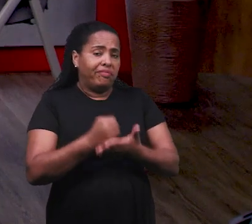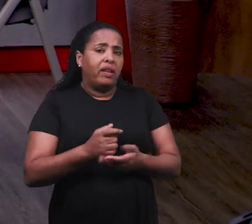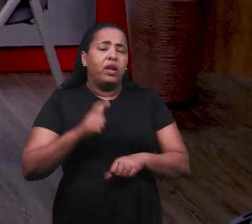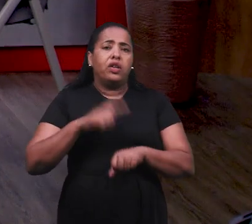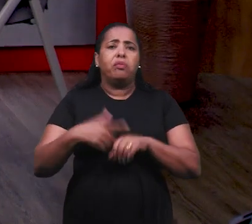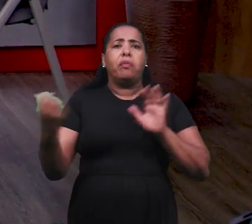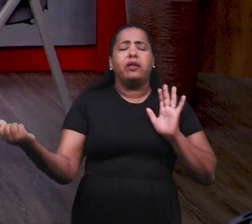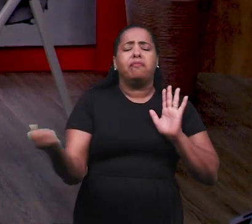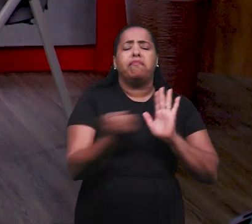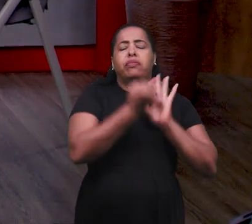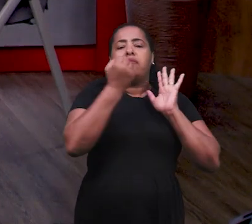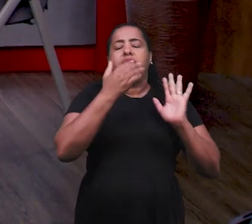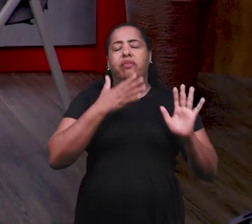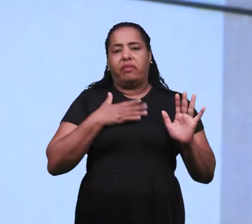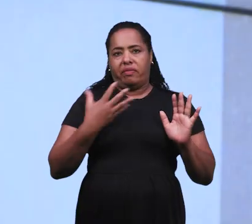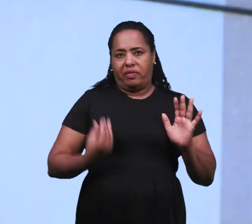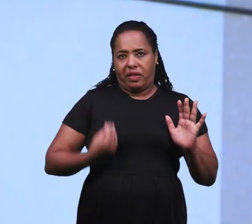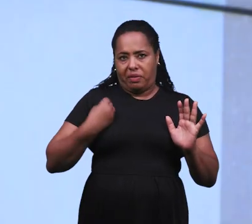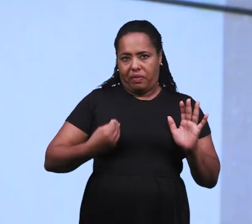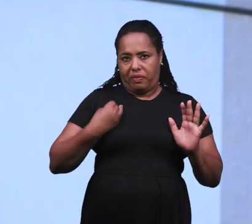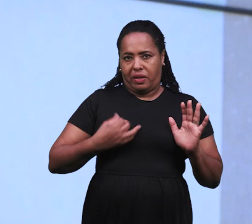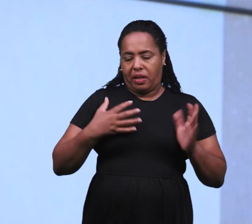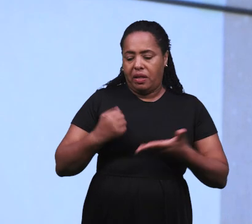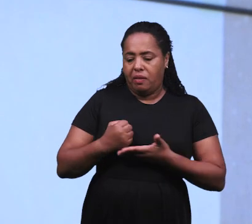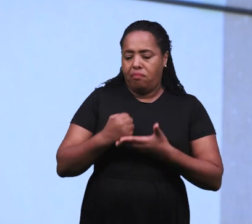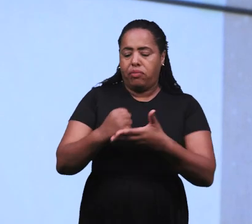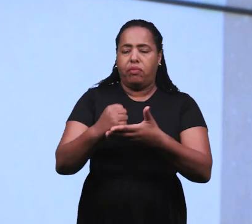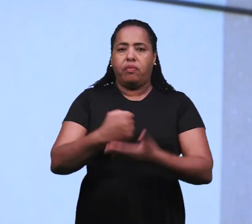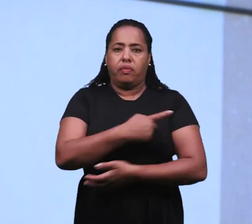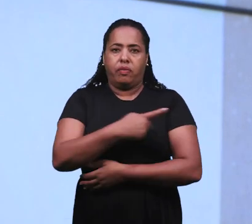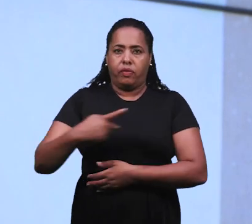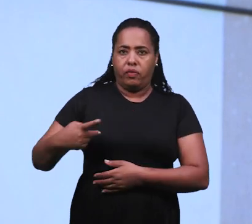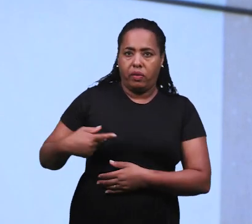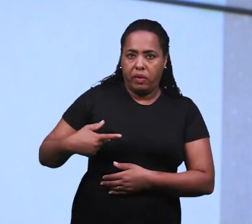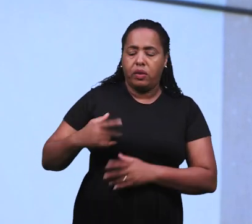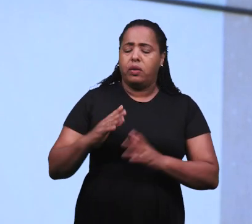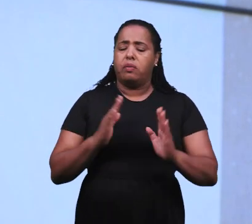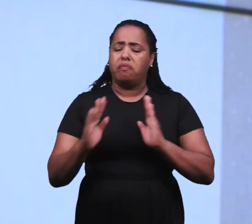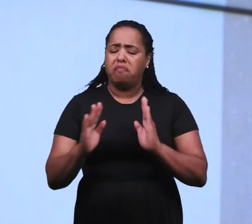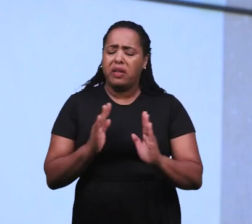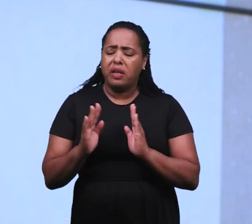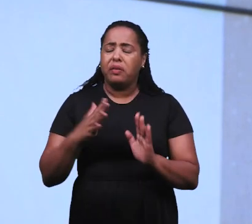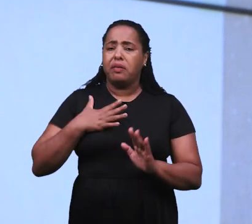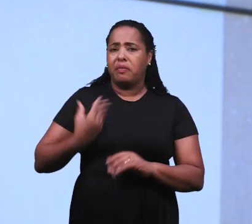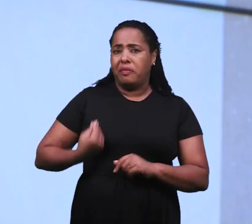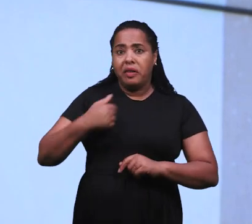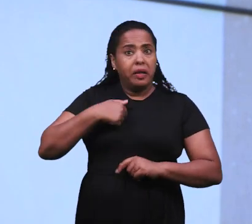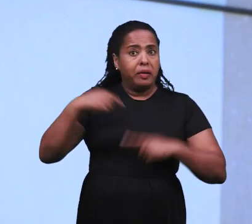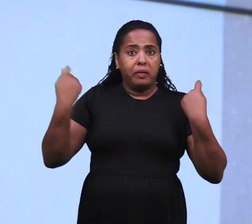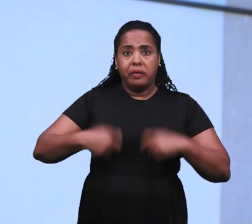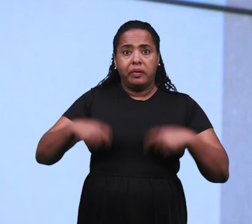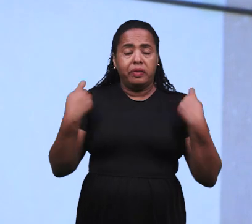momento ficou marcado para mim, né? É. Essa assistência pastoral Uhum. no momento que eu precisava.